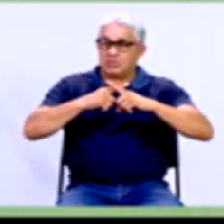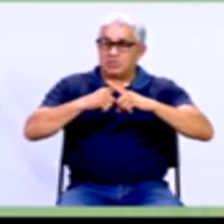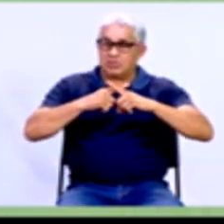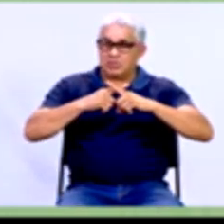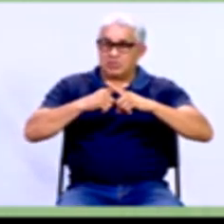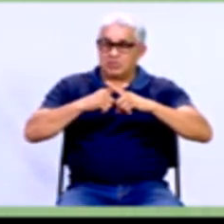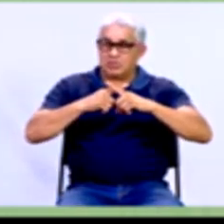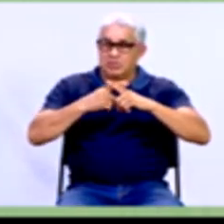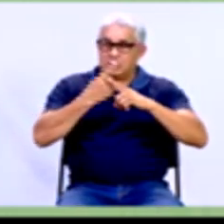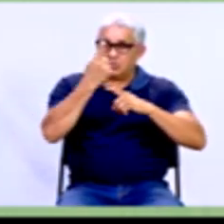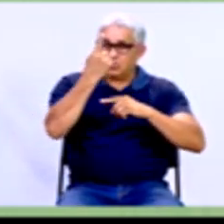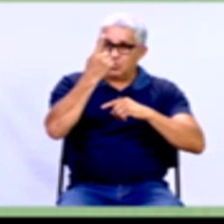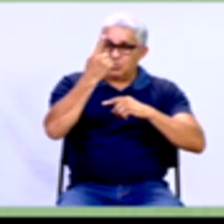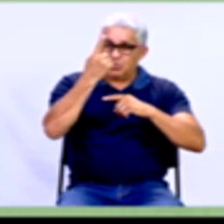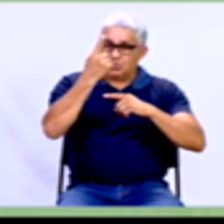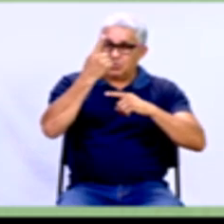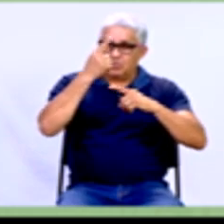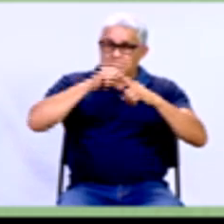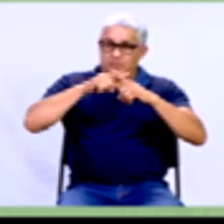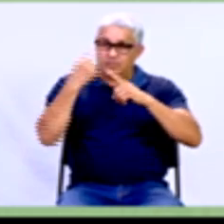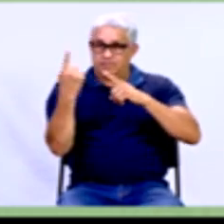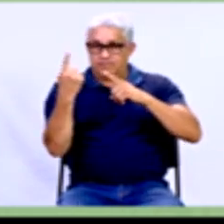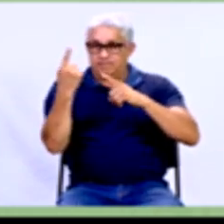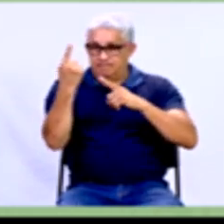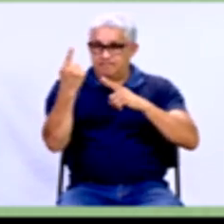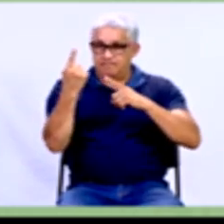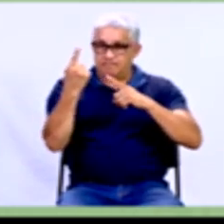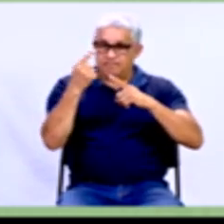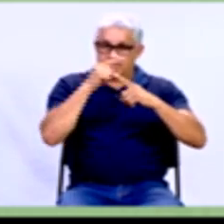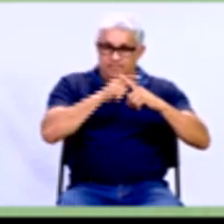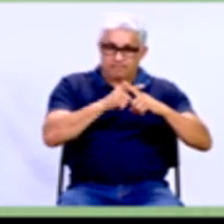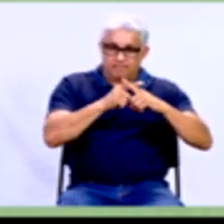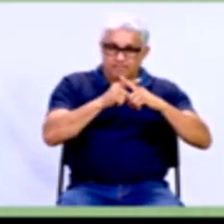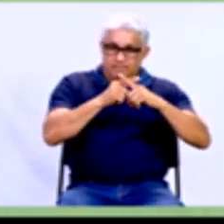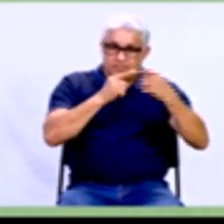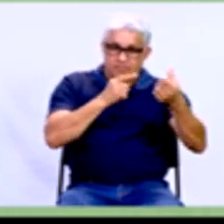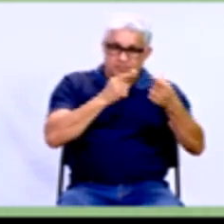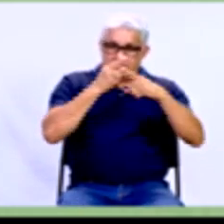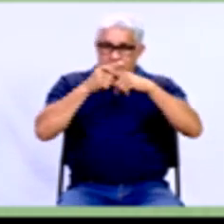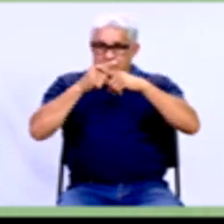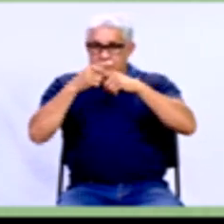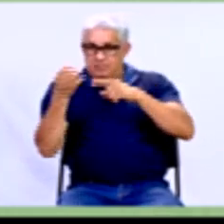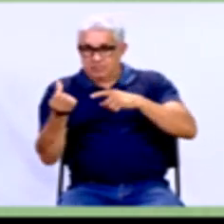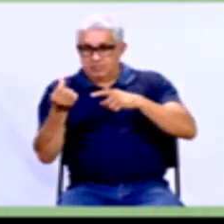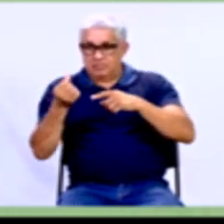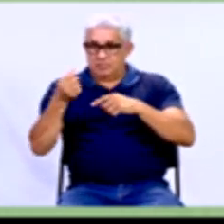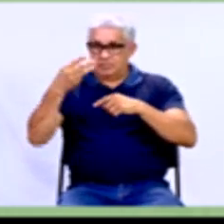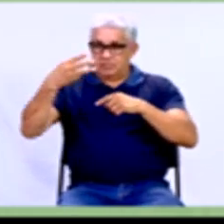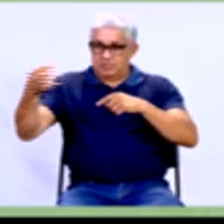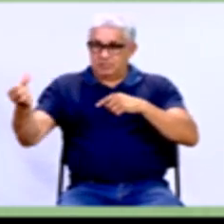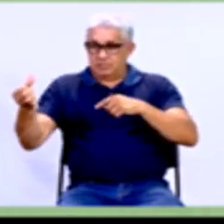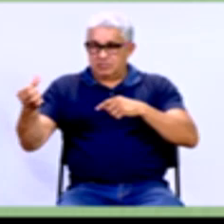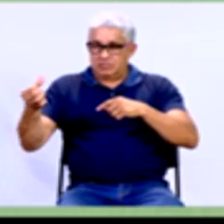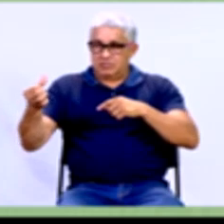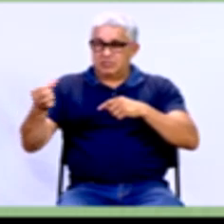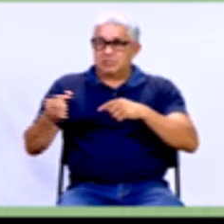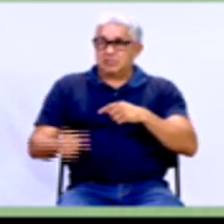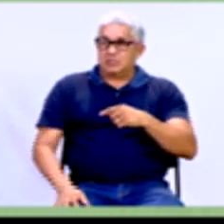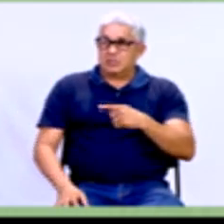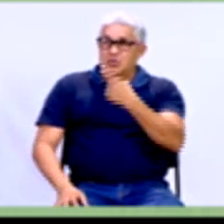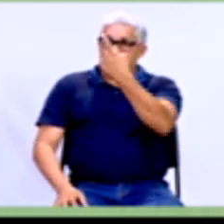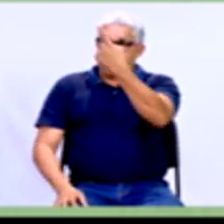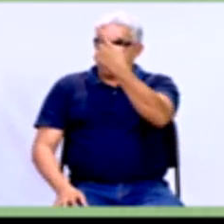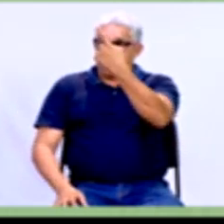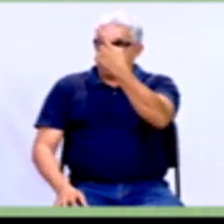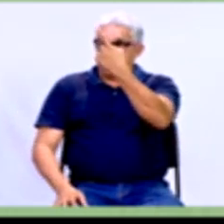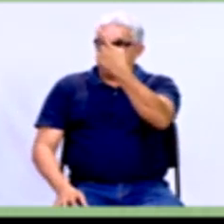ter o quê? 1 vezes 1 é 1 e 6 vezes 6 é 36. E daí a gente tem a divisão, quando a gente